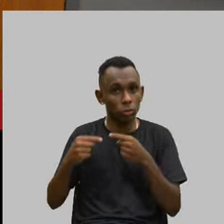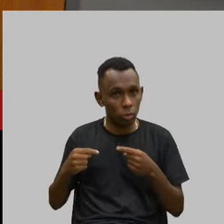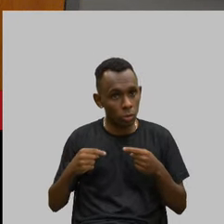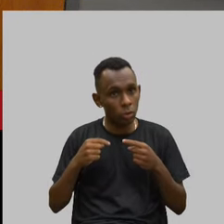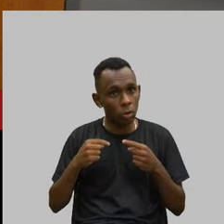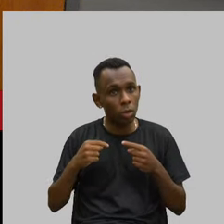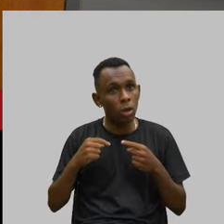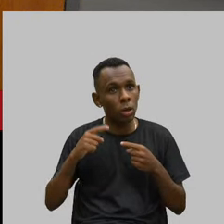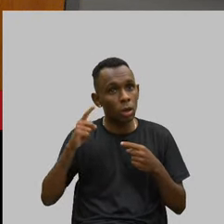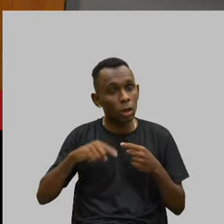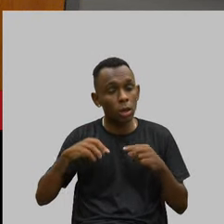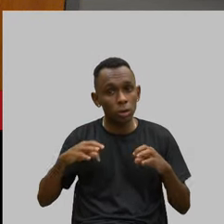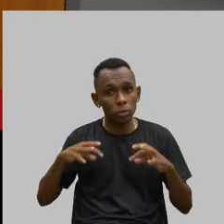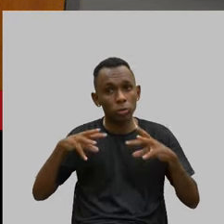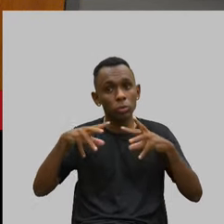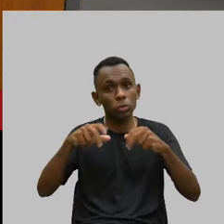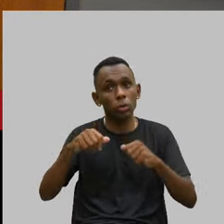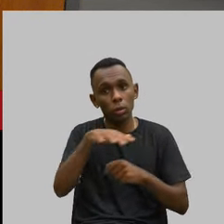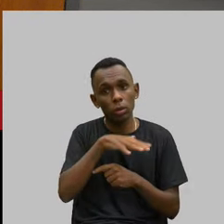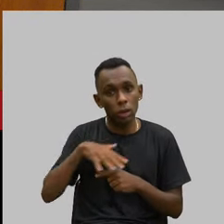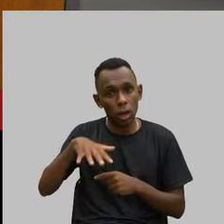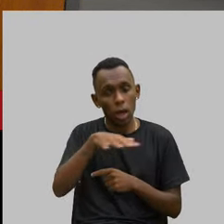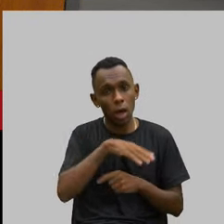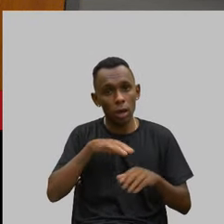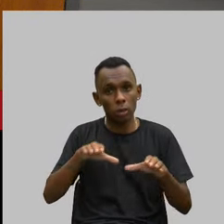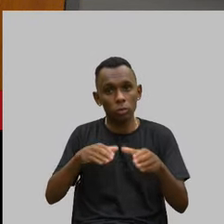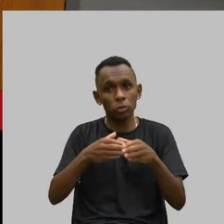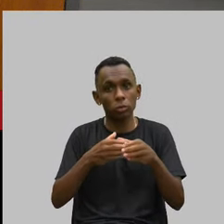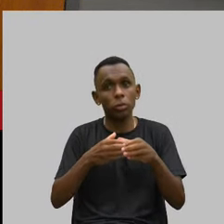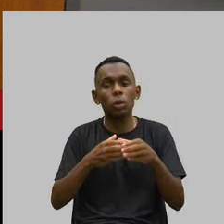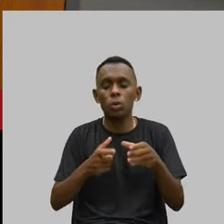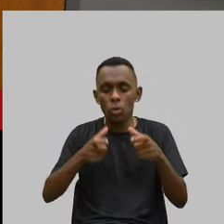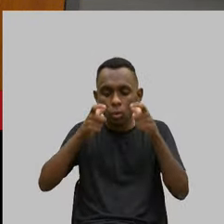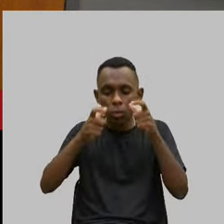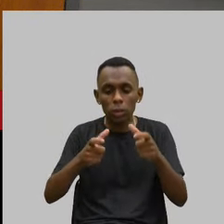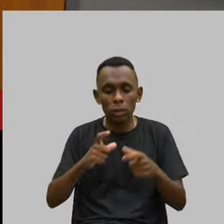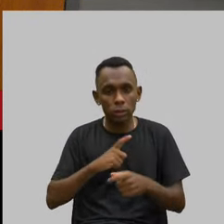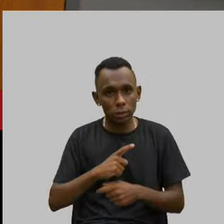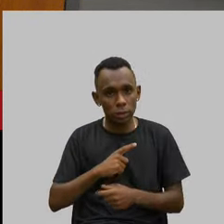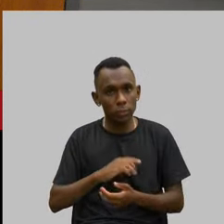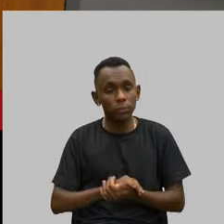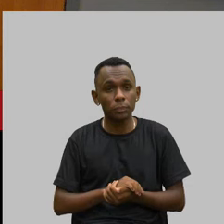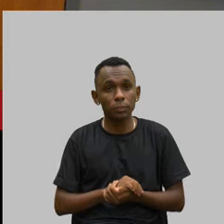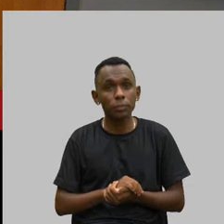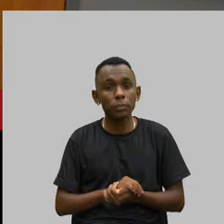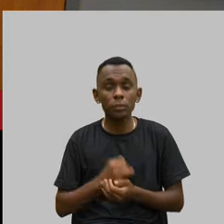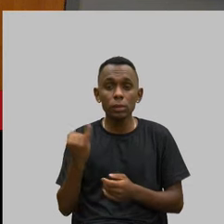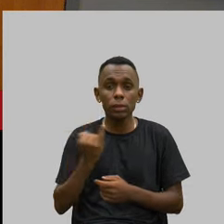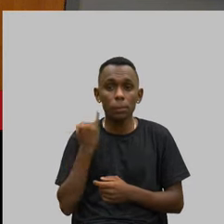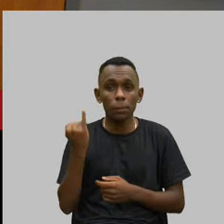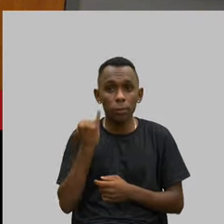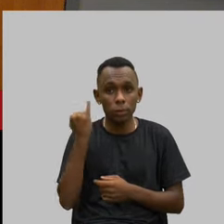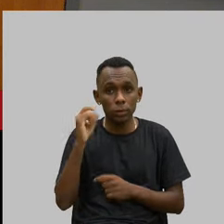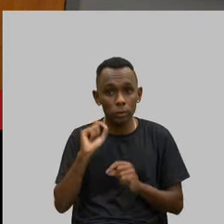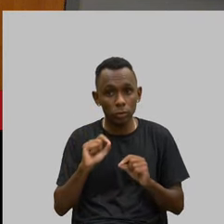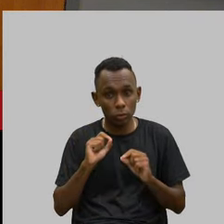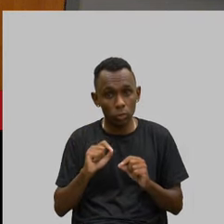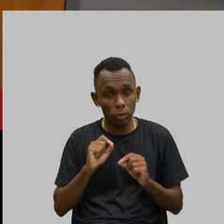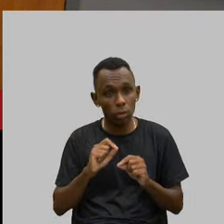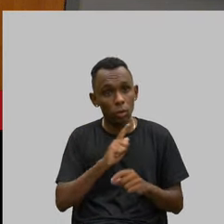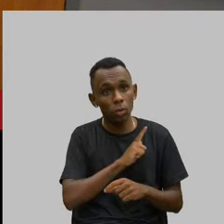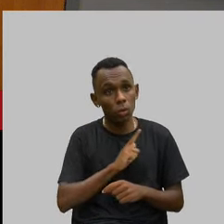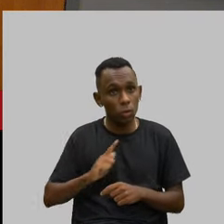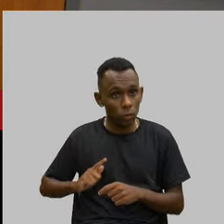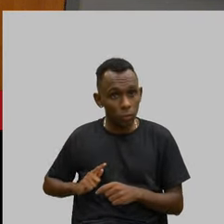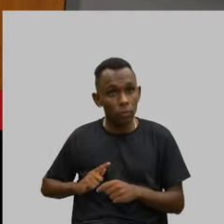eh transita no ambiente da cidade administrativa tem muita curiosidade né acho que é muito importante a gente destacar que o governo e Isso inclui a minha